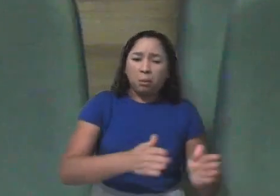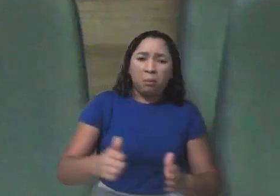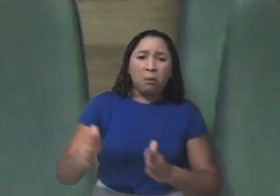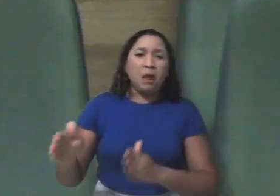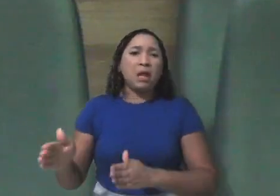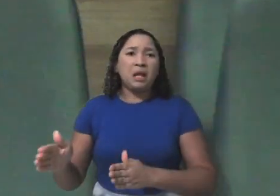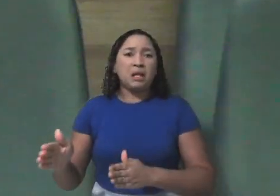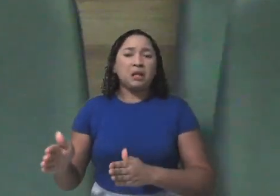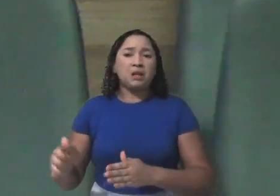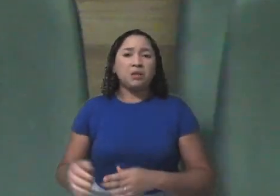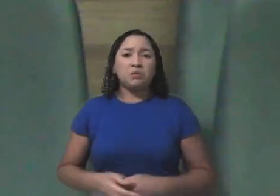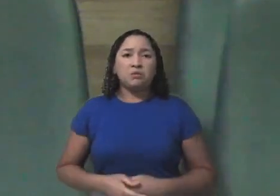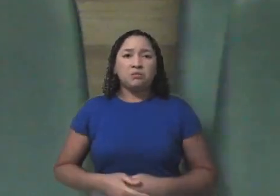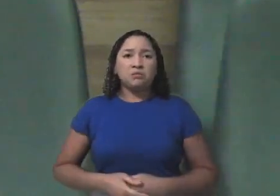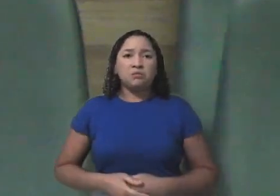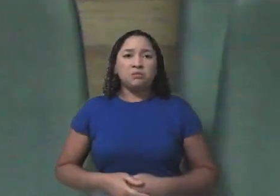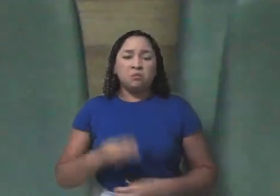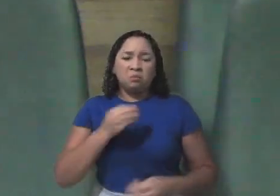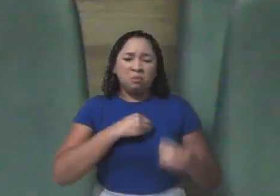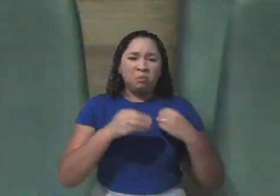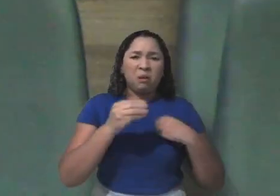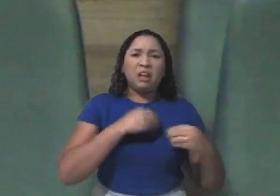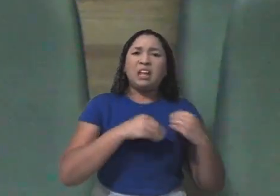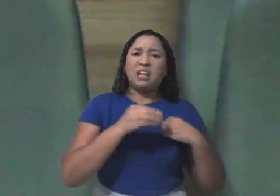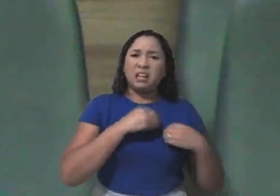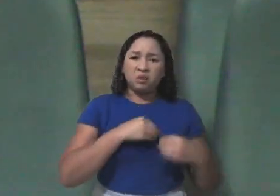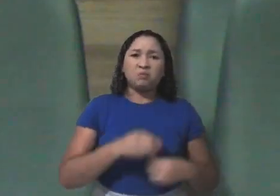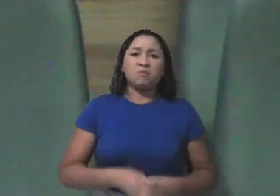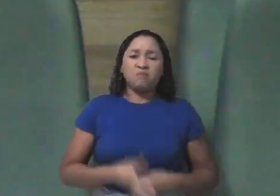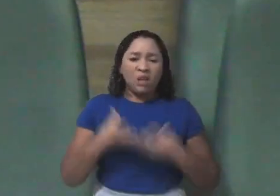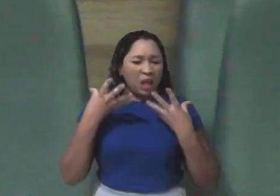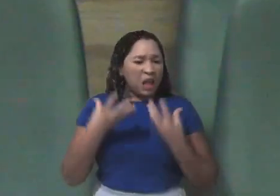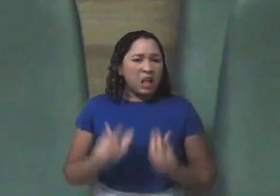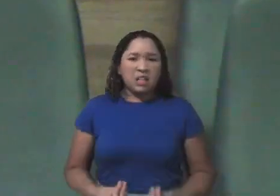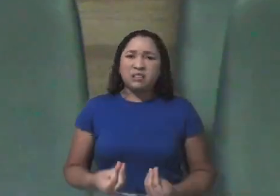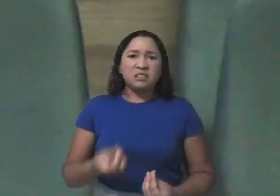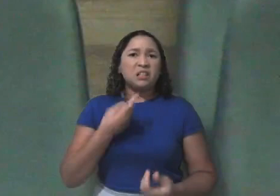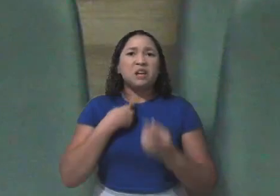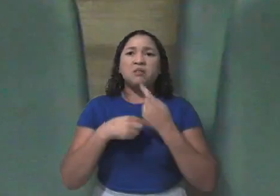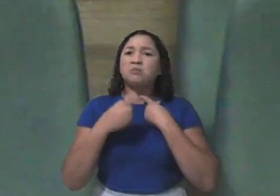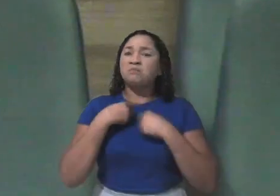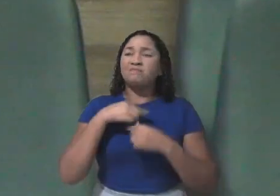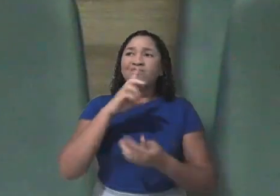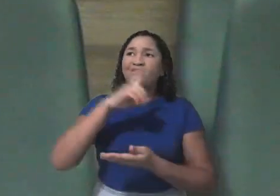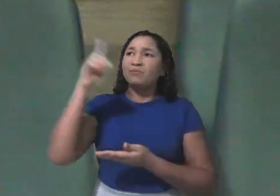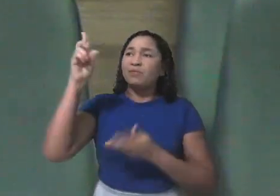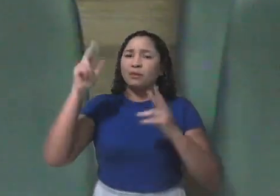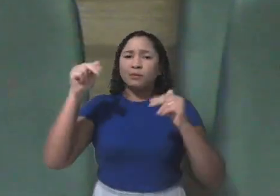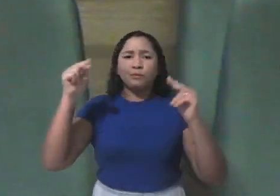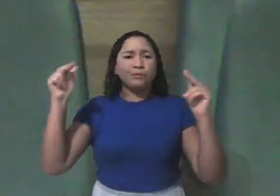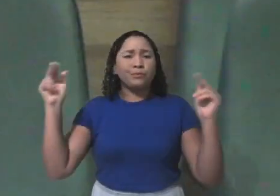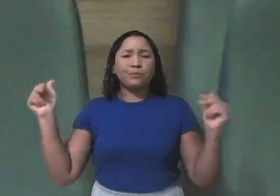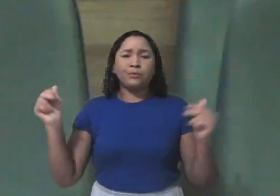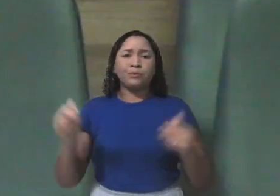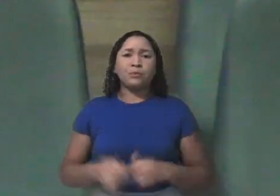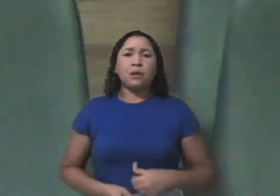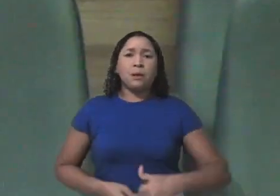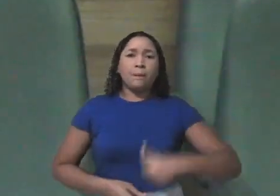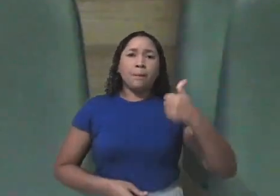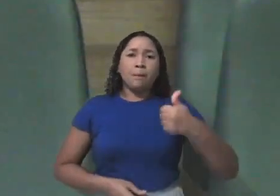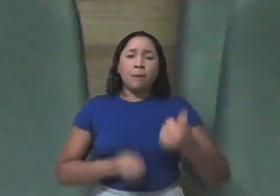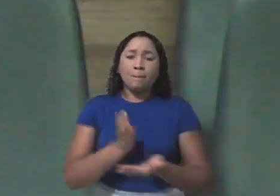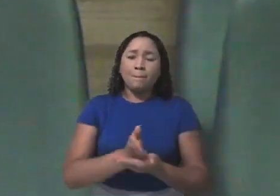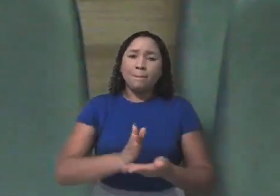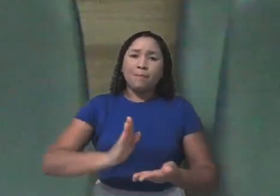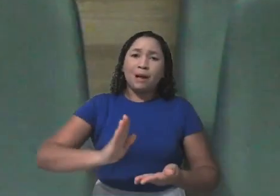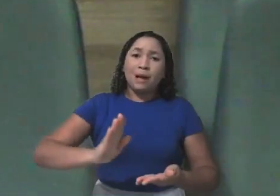vontade de Deus. Então, primeiro, para cessar a transgressão. Segundo, para